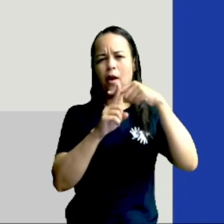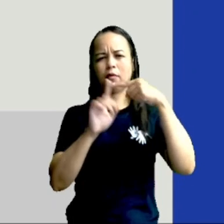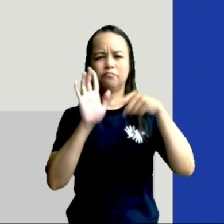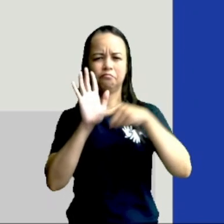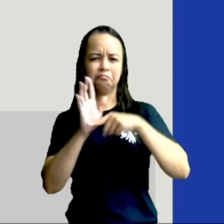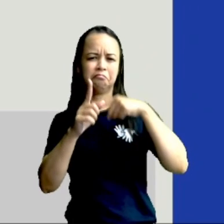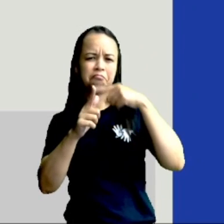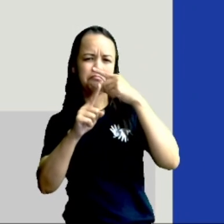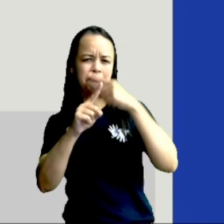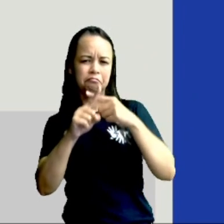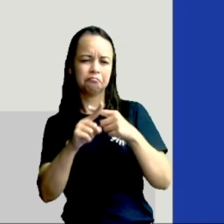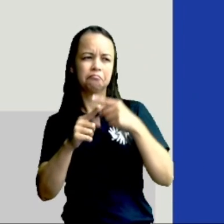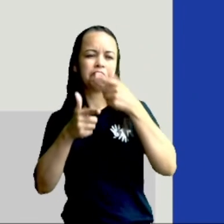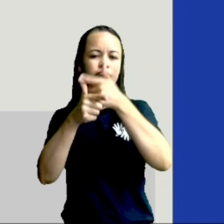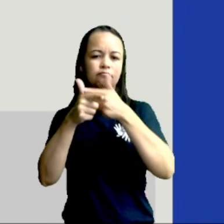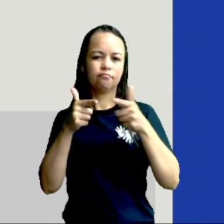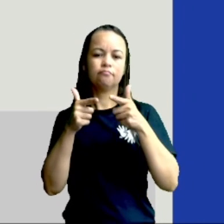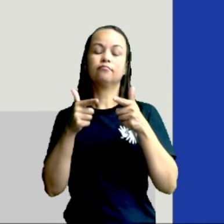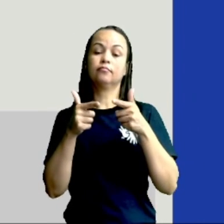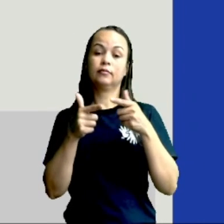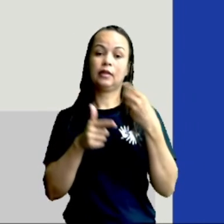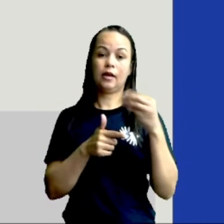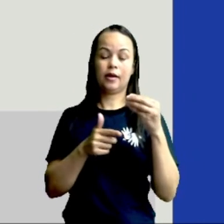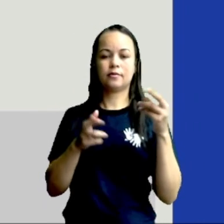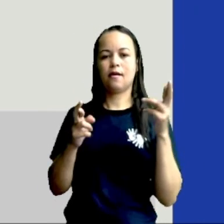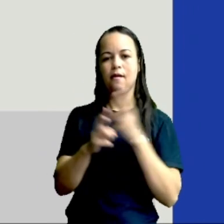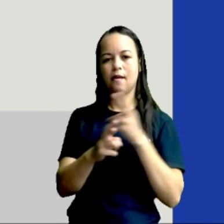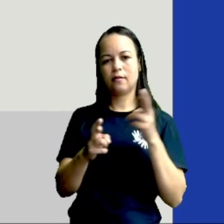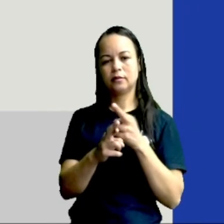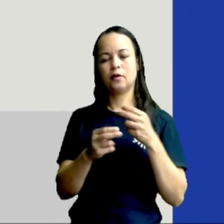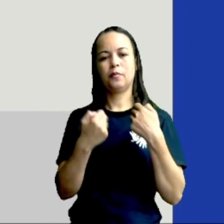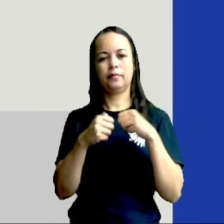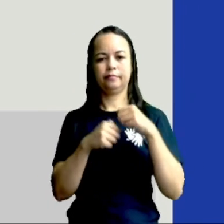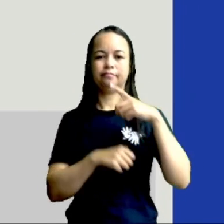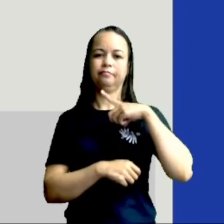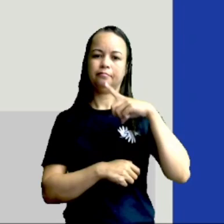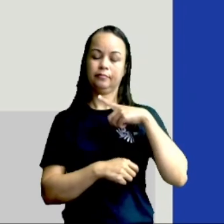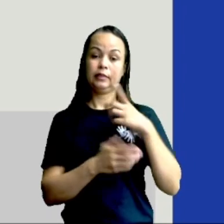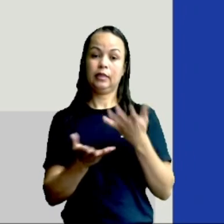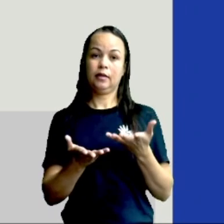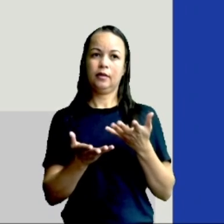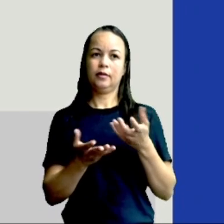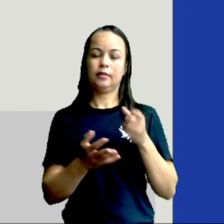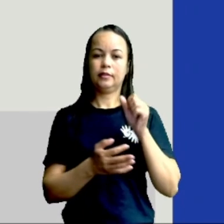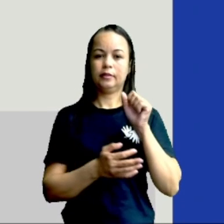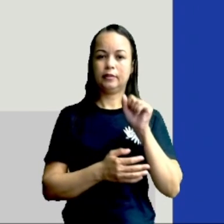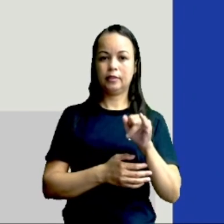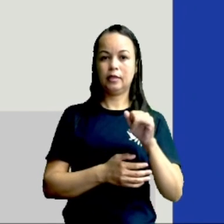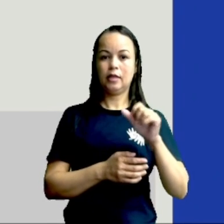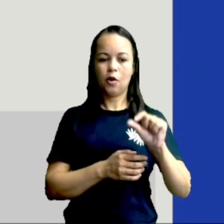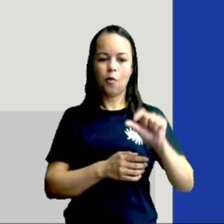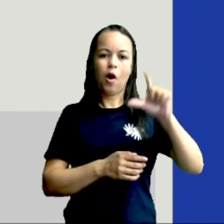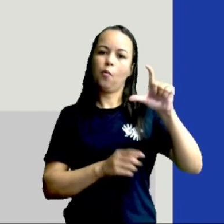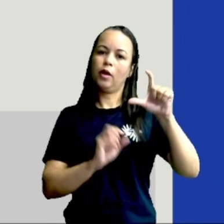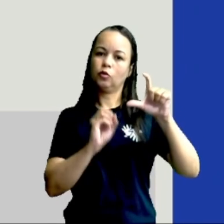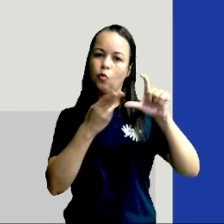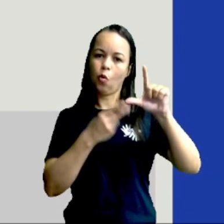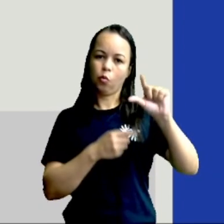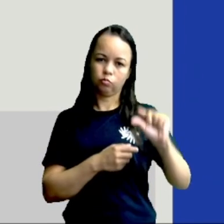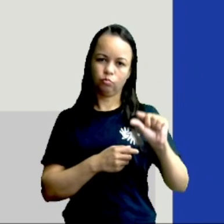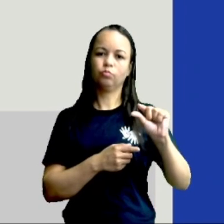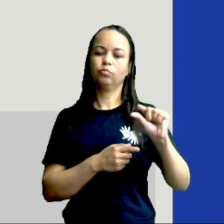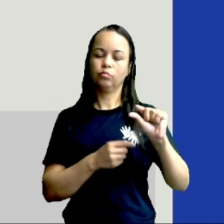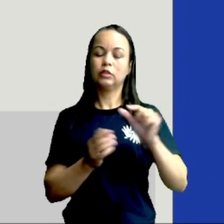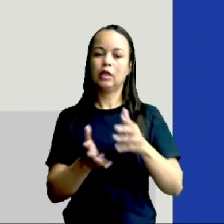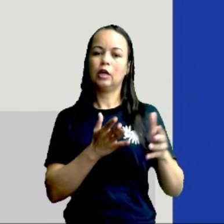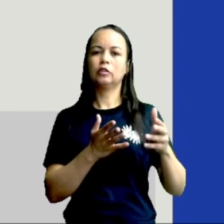subtração, multiplicação, divisão, e aí é essa relação que eu preciso fazer, que se aumento ou diminuo um determinado valor